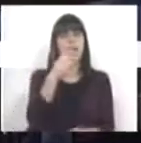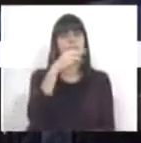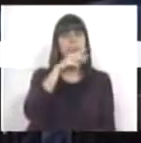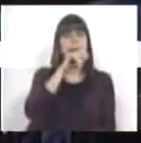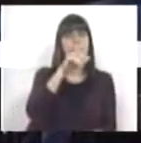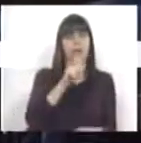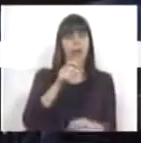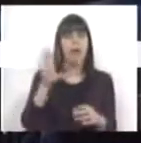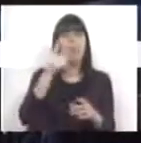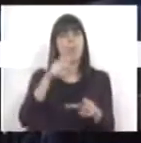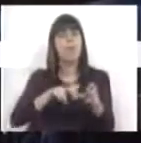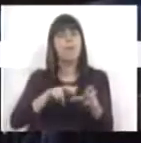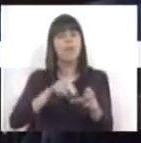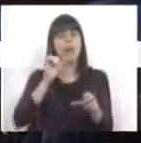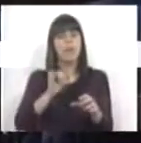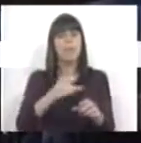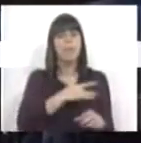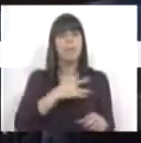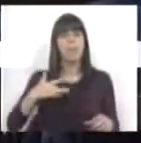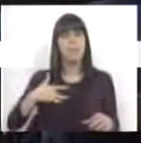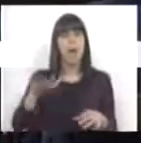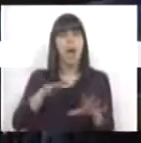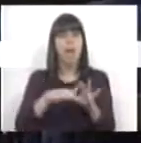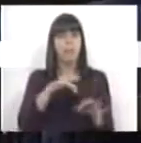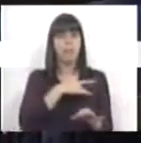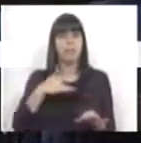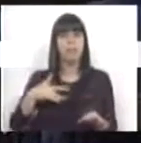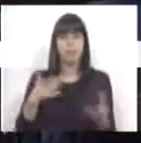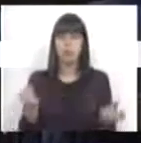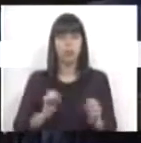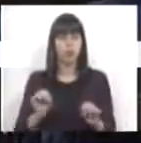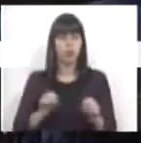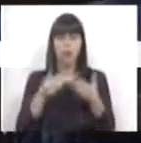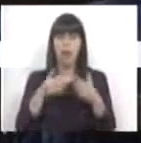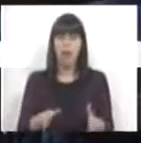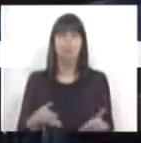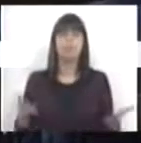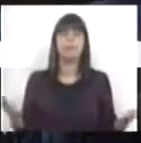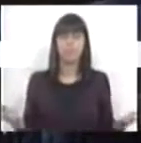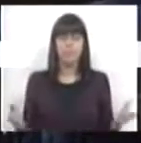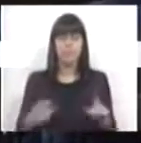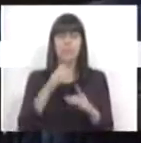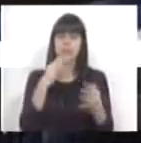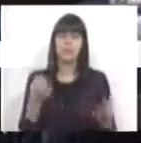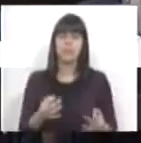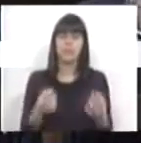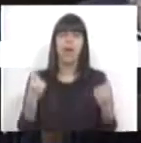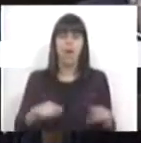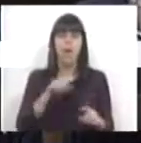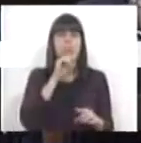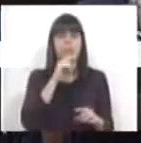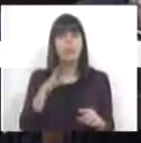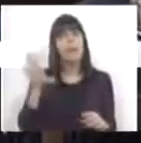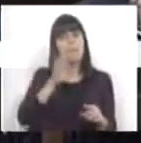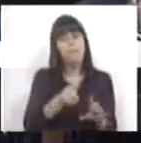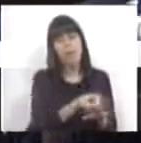e Sousa queria a abertura de uma vaga para pneumologia, não foi aberta. Ou seja, sim, há a possibilidade